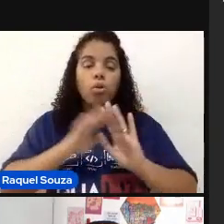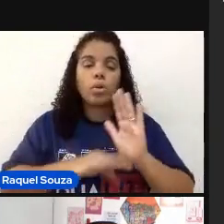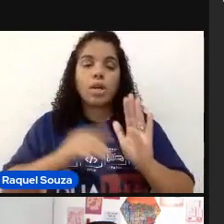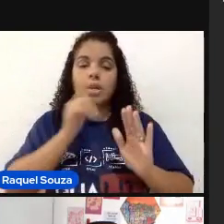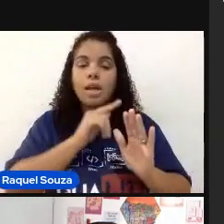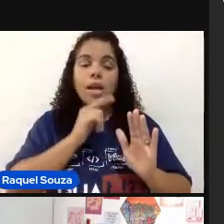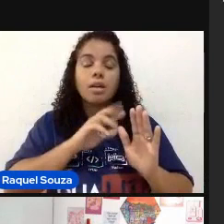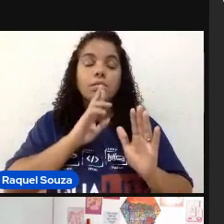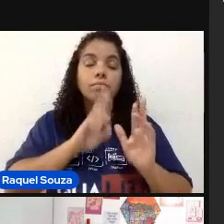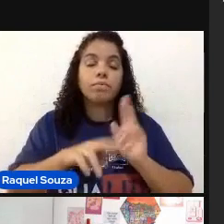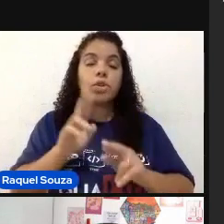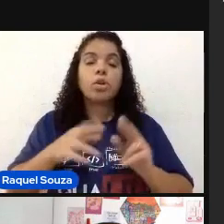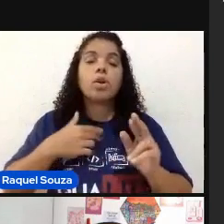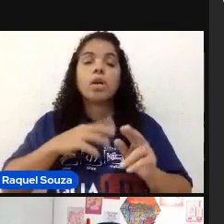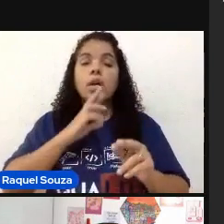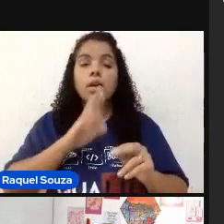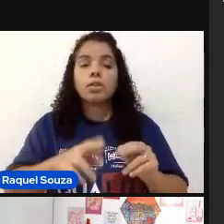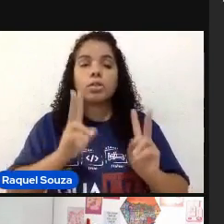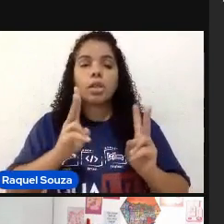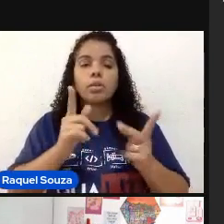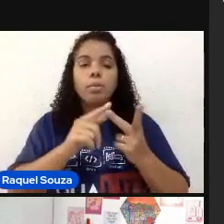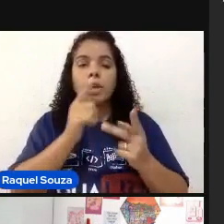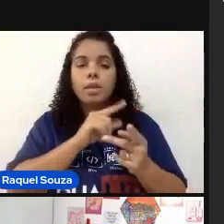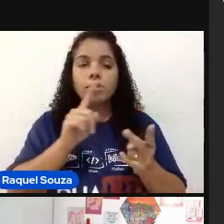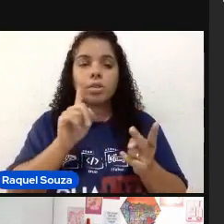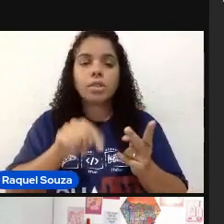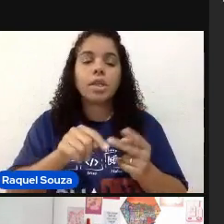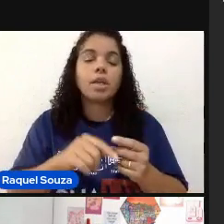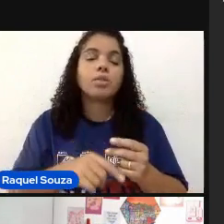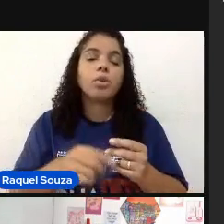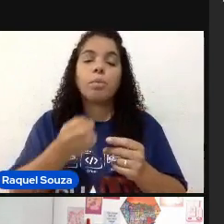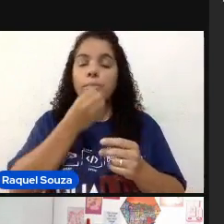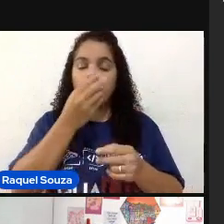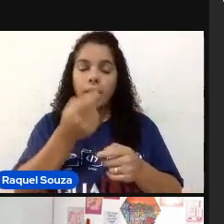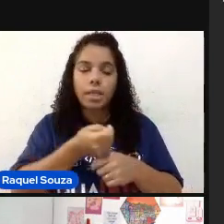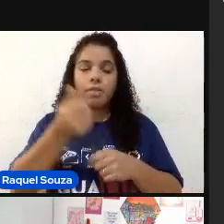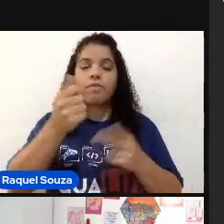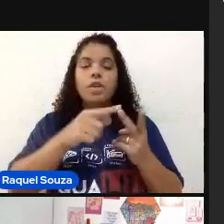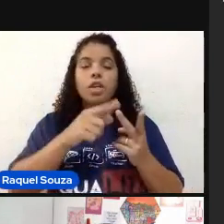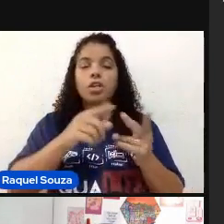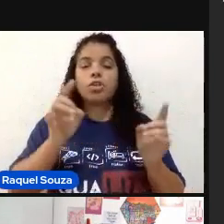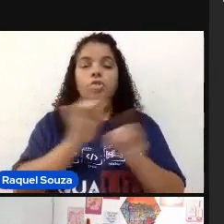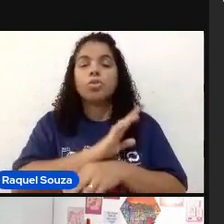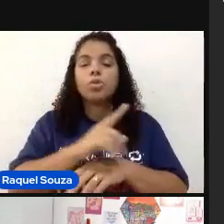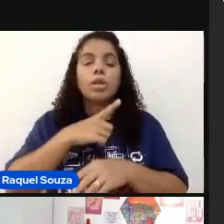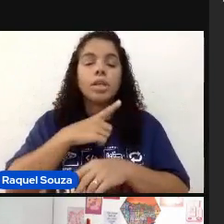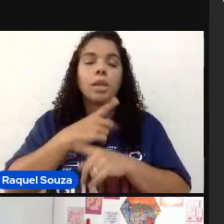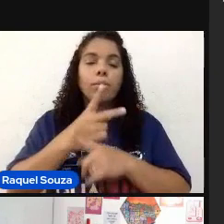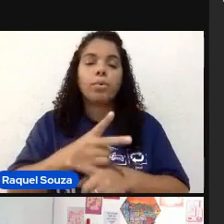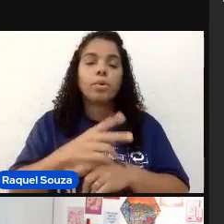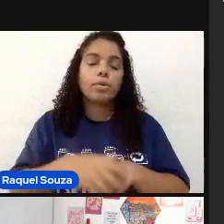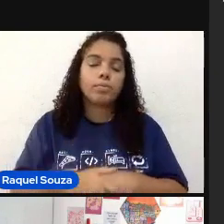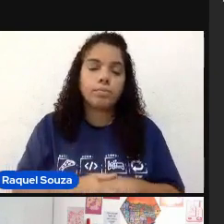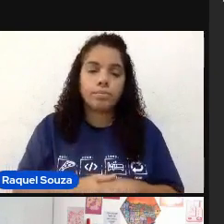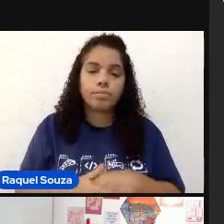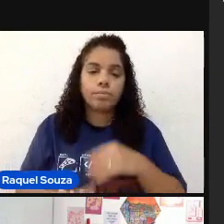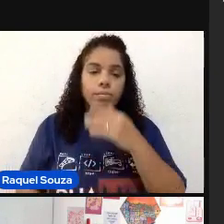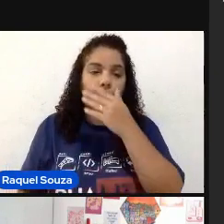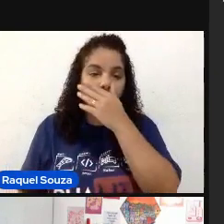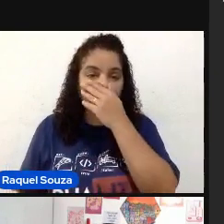esse cliente ele almeja alcançar e os benefícios concretos que ele está procurando.